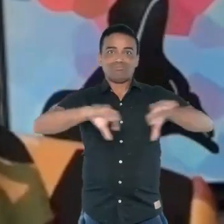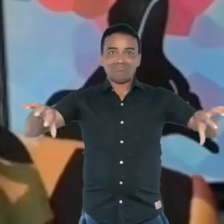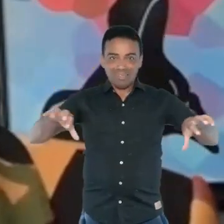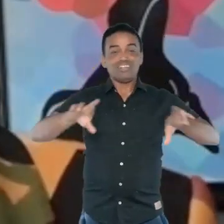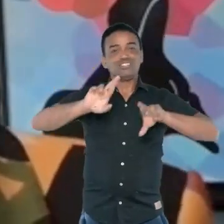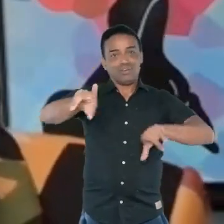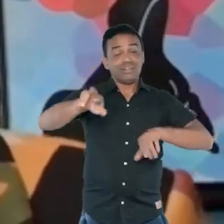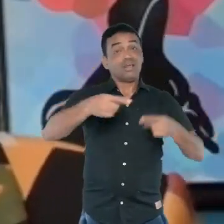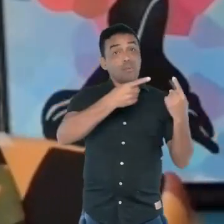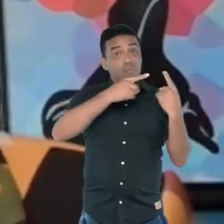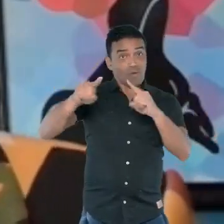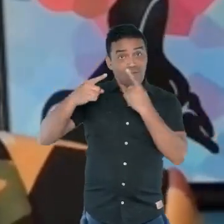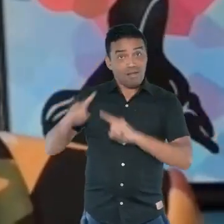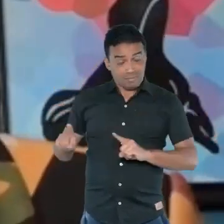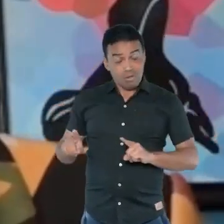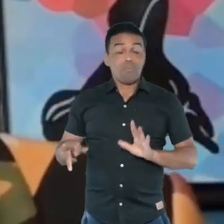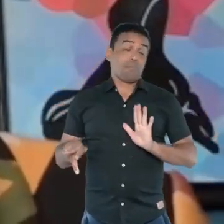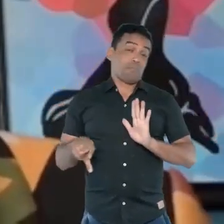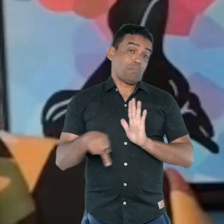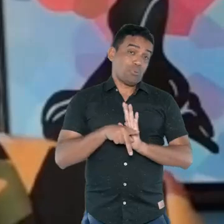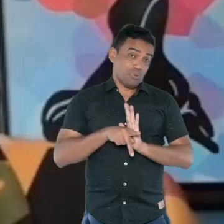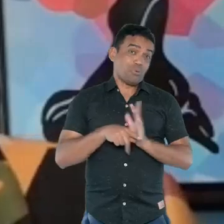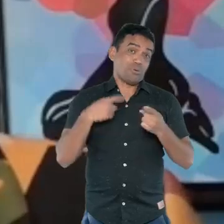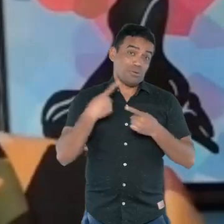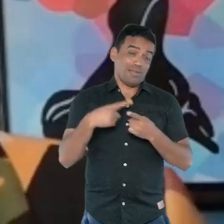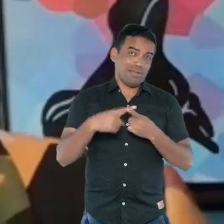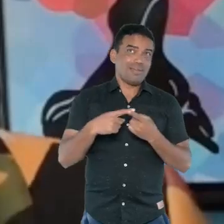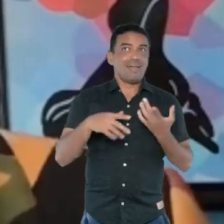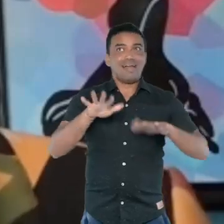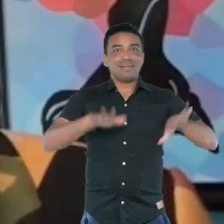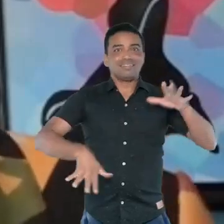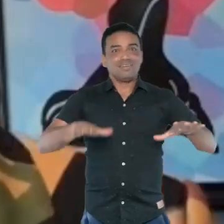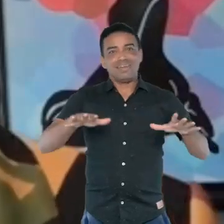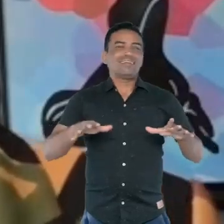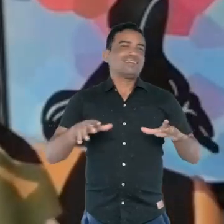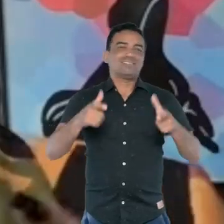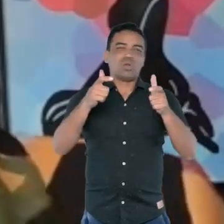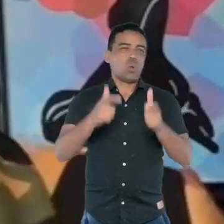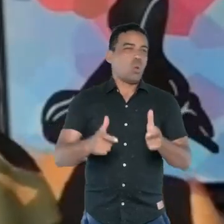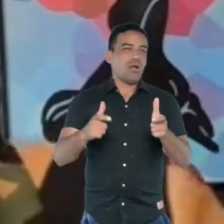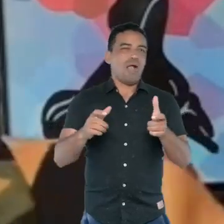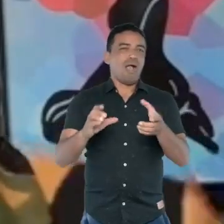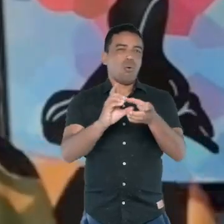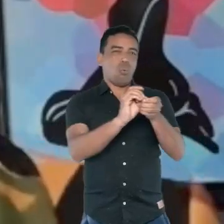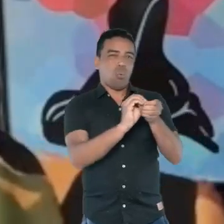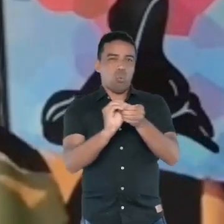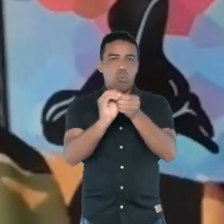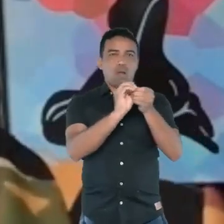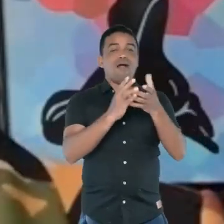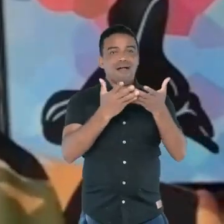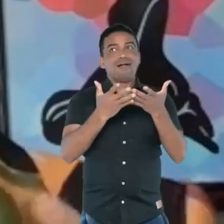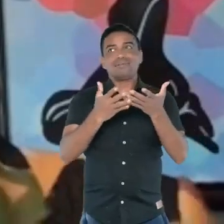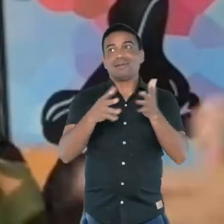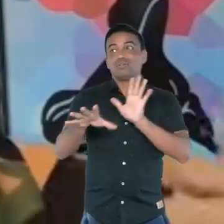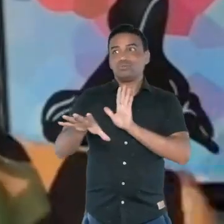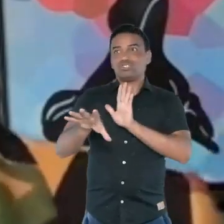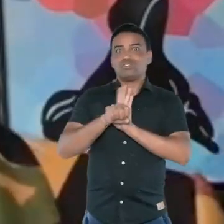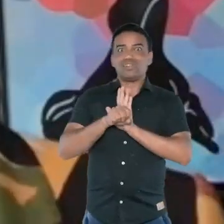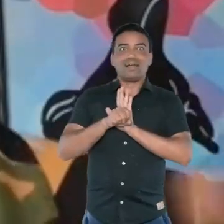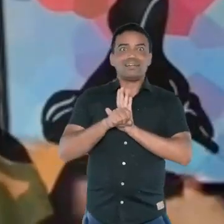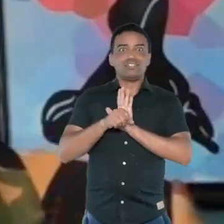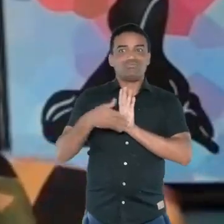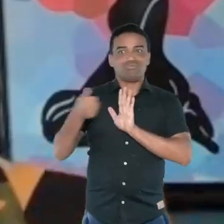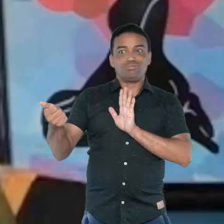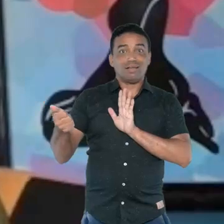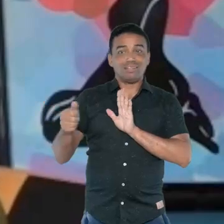azul e laranja. Na parte superior esquerda, lê-se Ministério da Cultura, CEMIG e Engea apresentam.